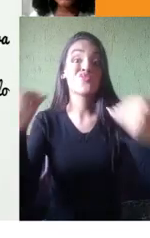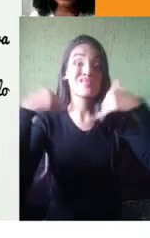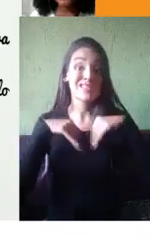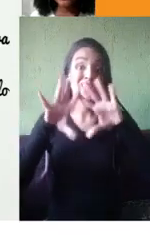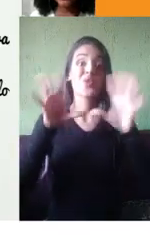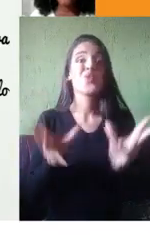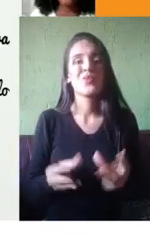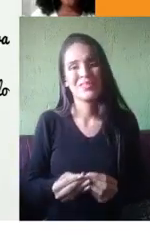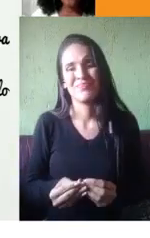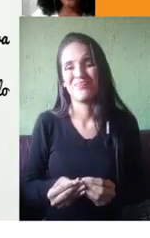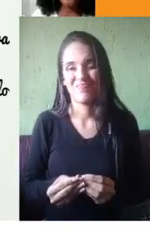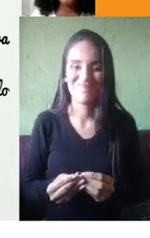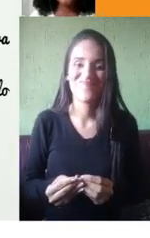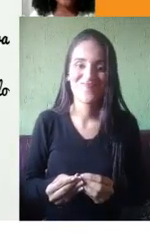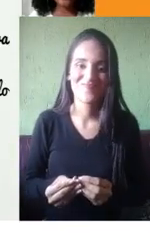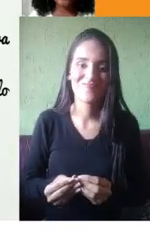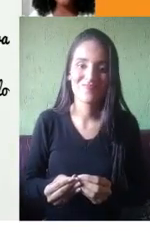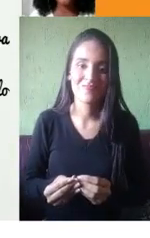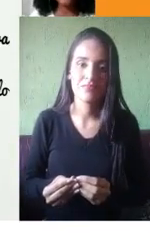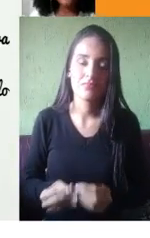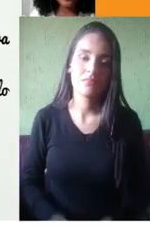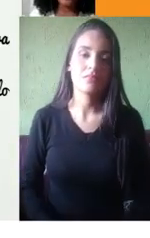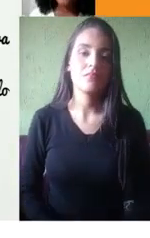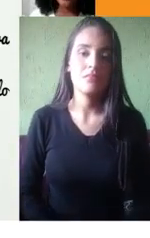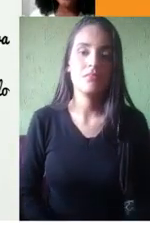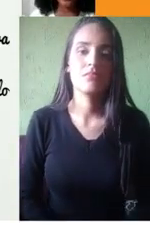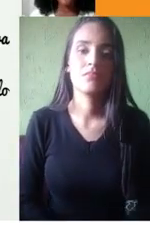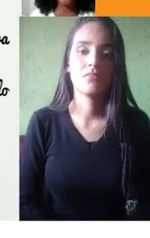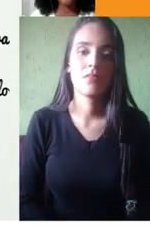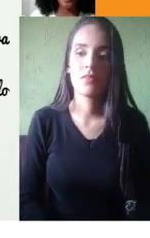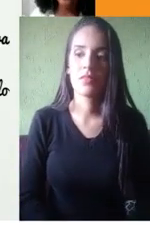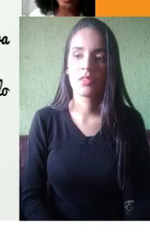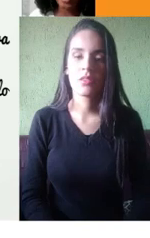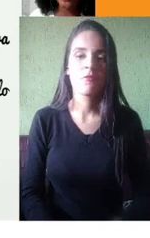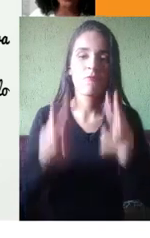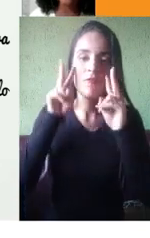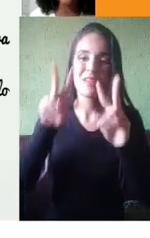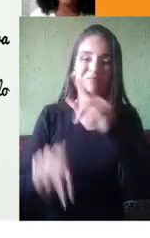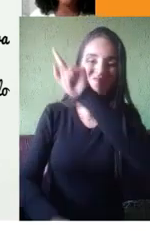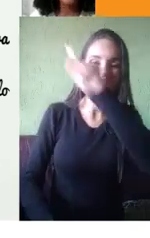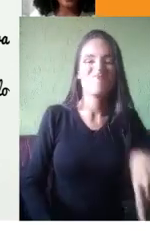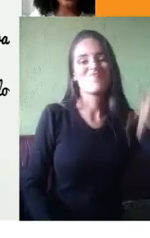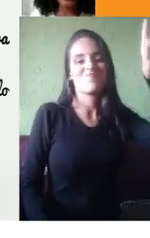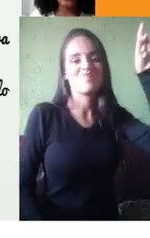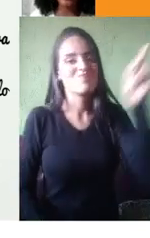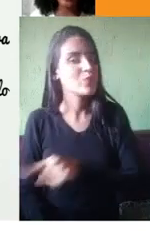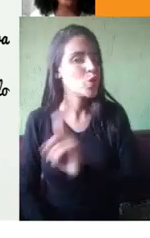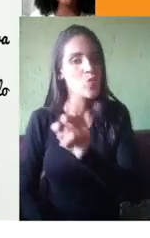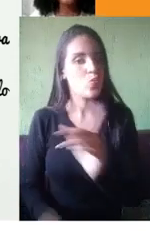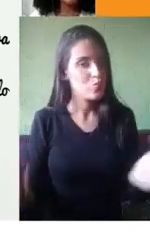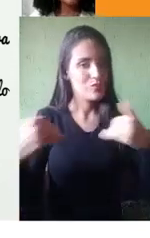lá na sua conclusão, conclui-se ou pode-se concluir, fica redundante. Afinal, é o parágrafo de conclusão, é o